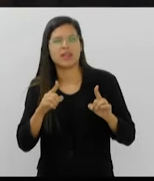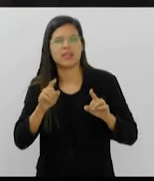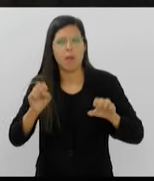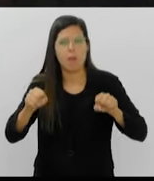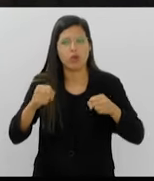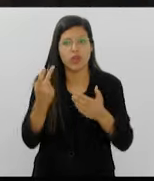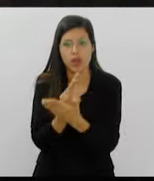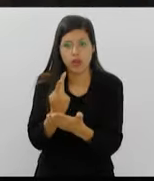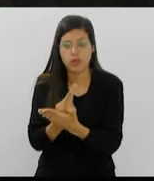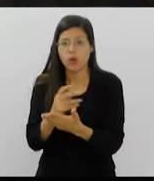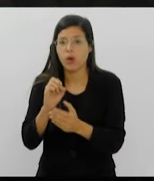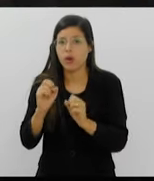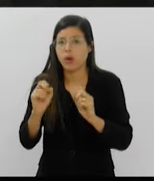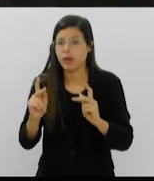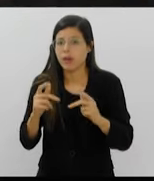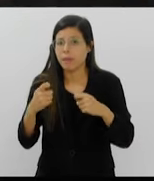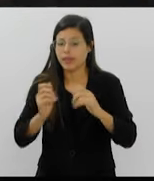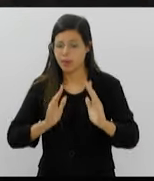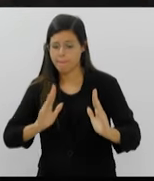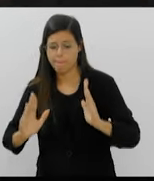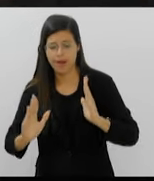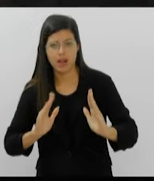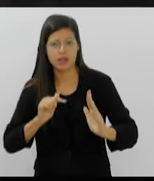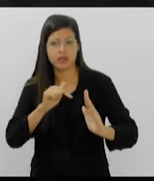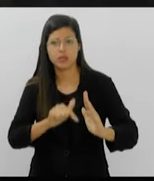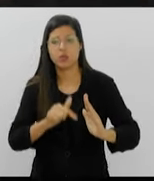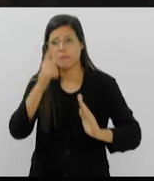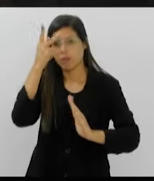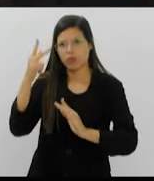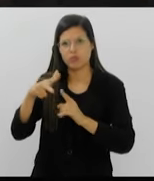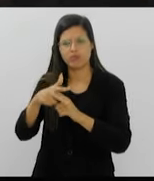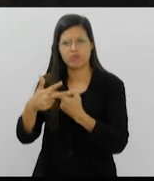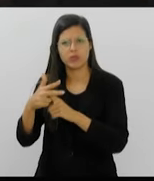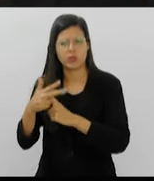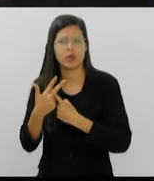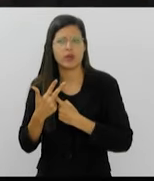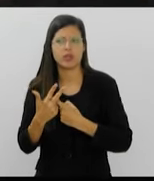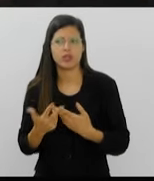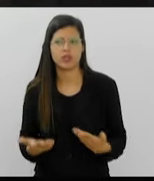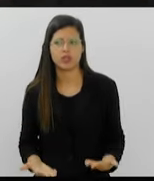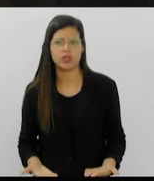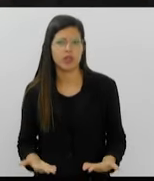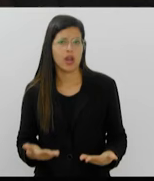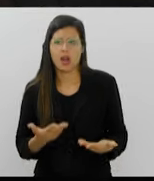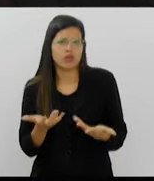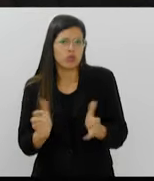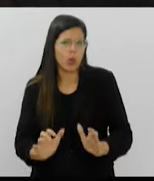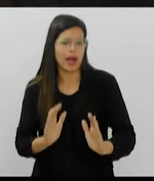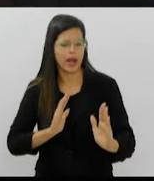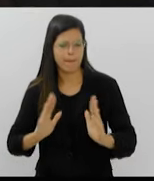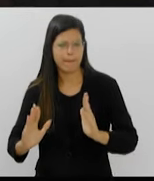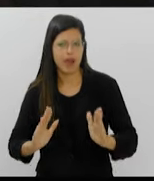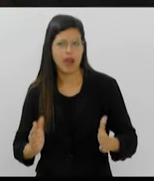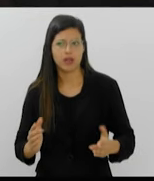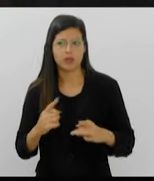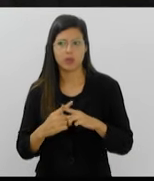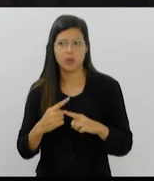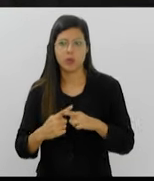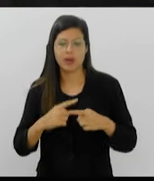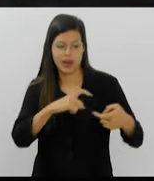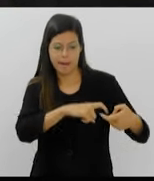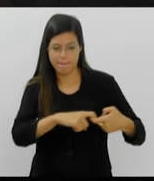prazo para a pessoa consertar, para o cidadão consertar a sua moto, seu carro, ajeitar, mas não. Sabe por que ele não quer dar prazo, presidente? Porque quanto mais